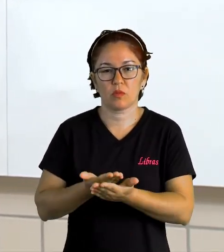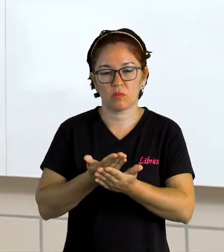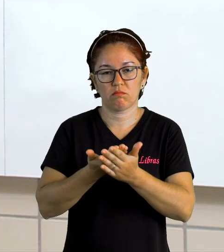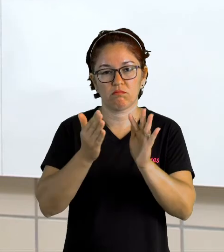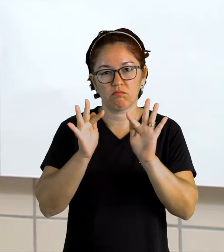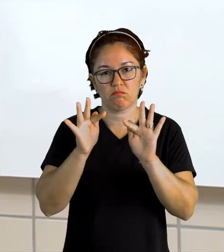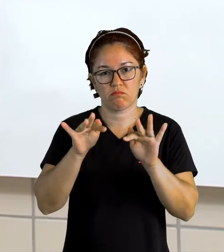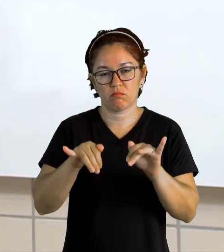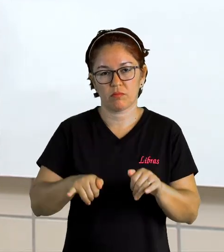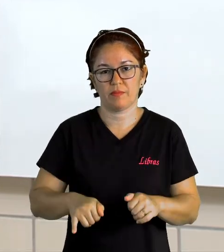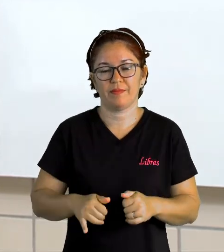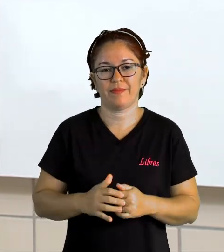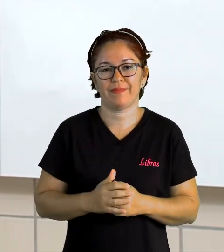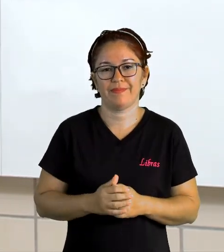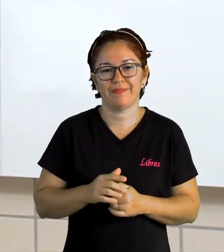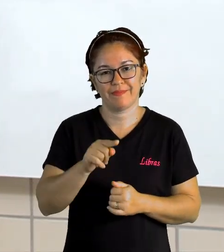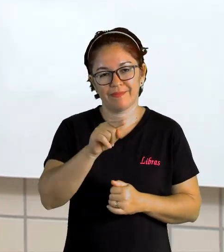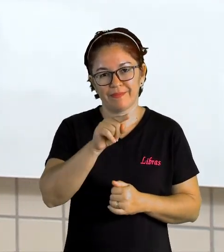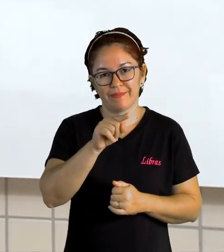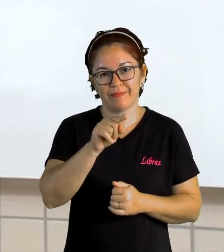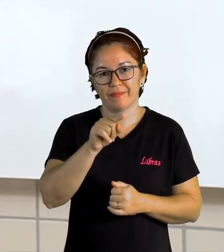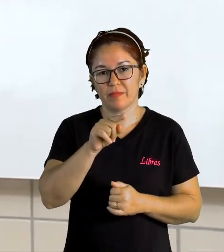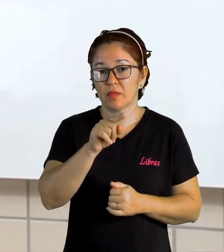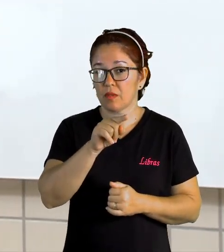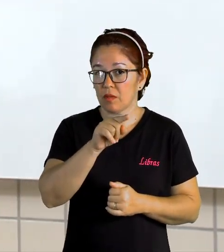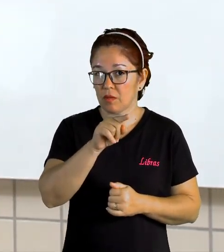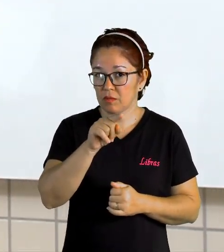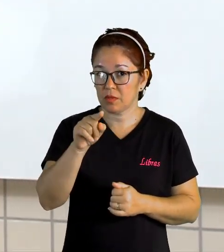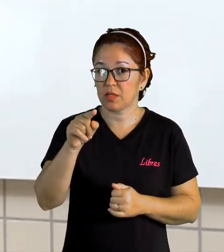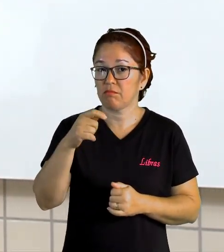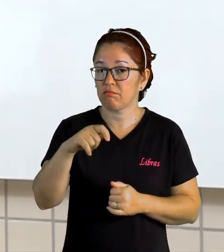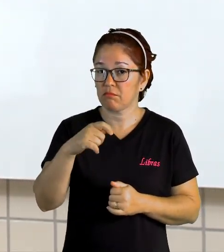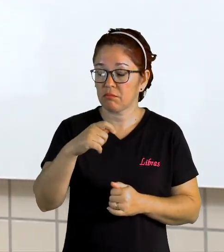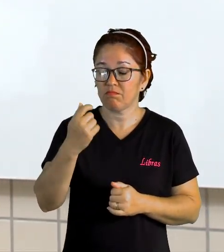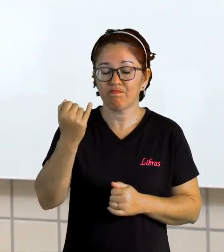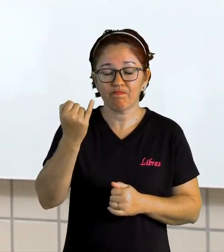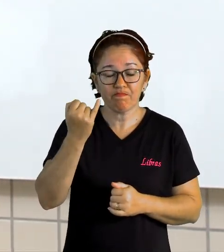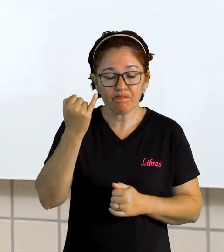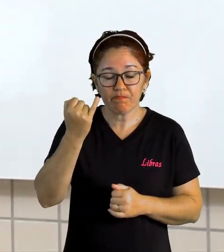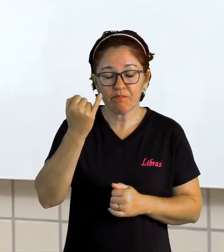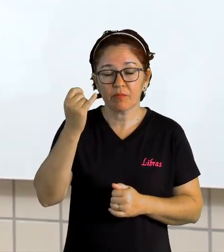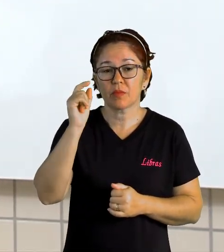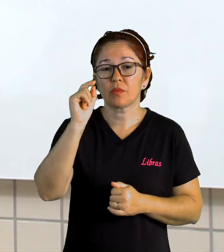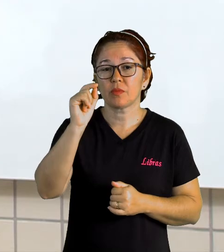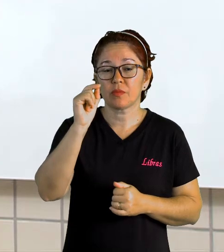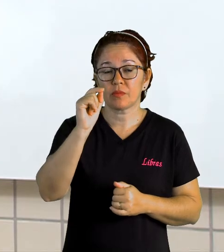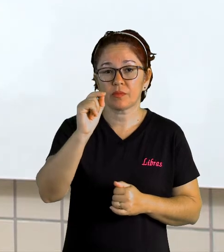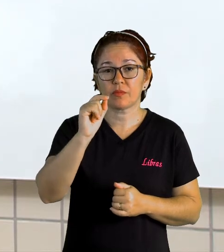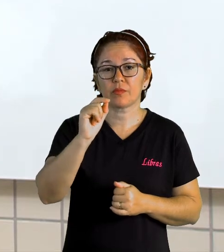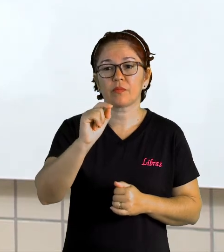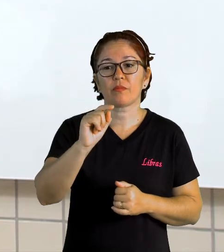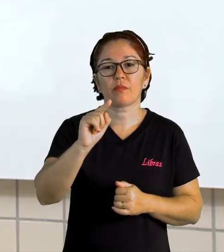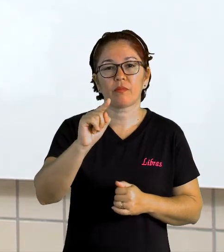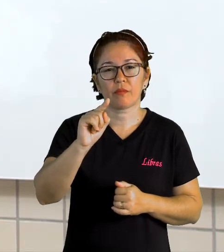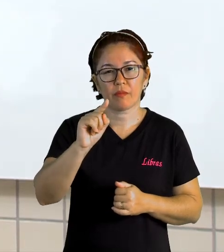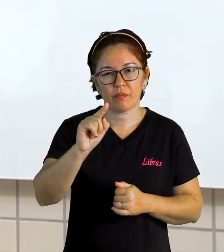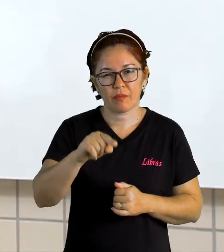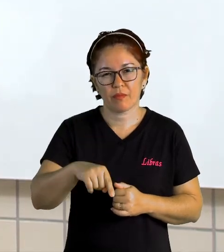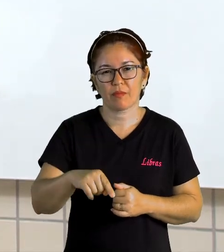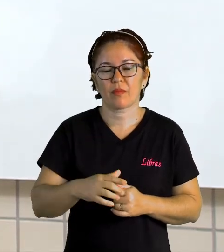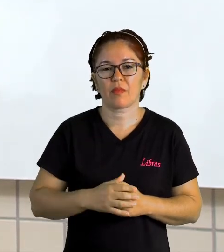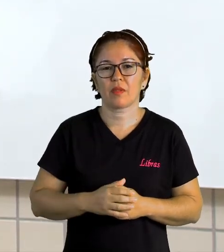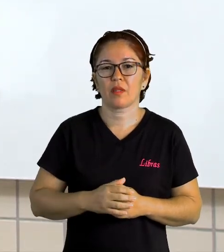por aqui. Vou sempre relembrar vocês da importância, né, de estarem ligados